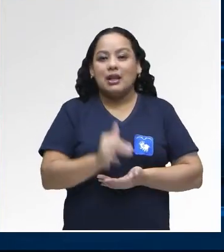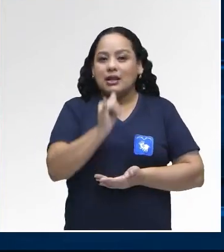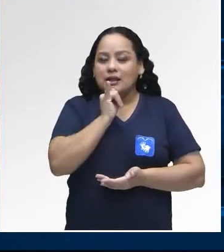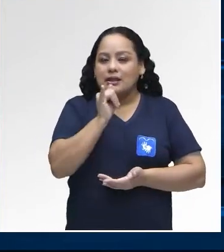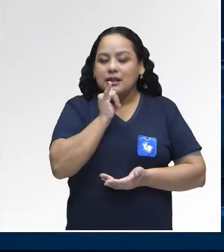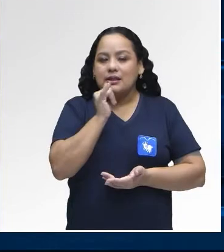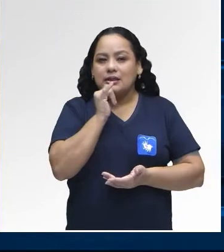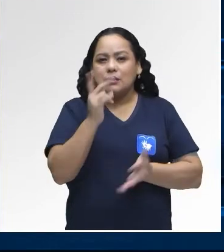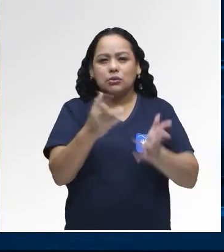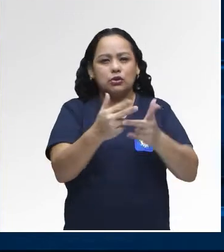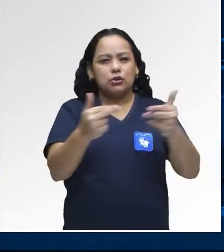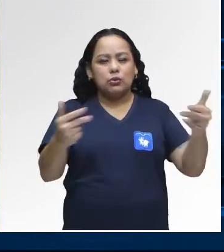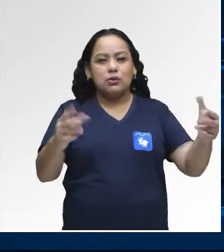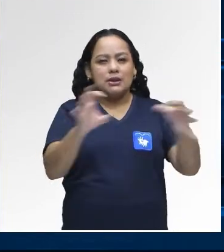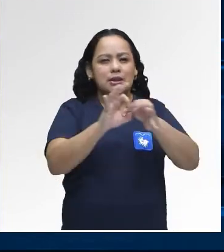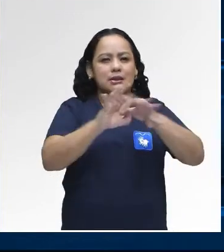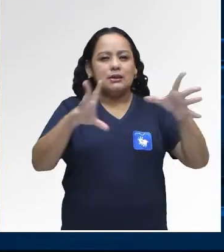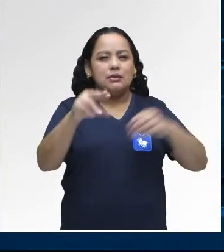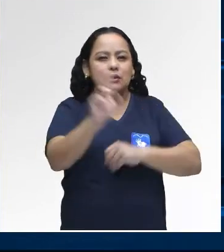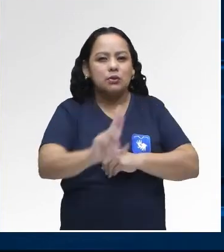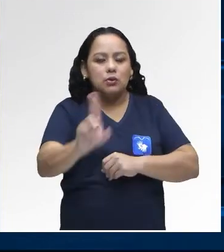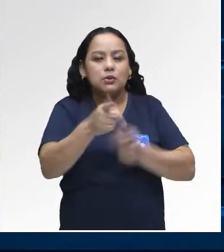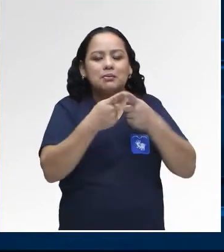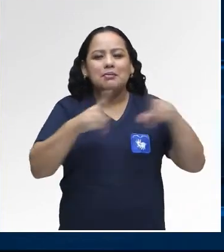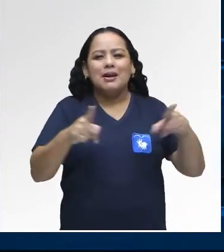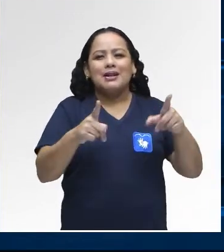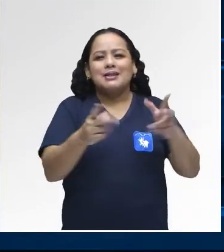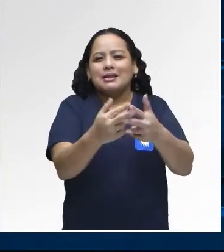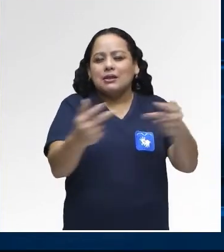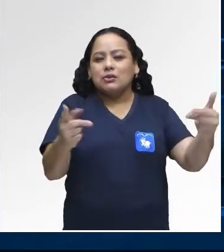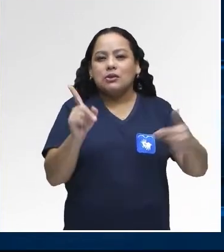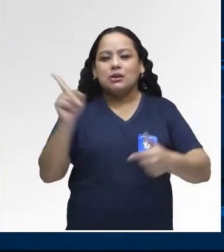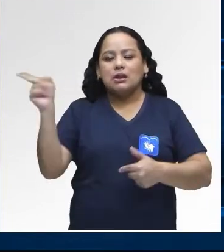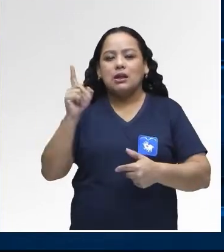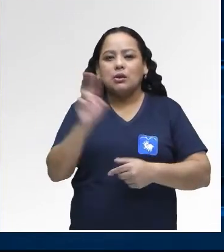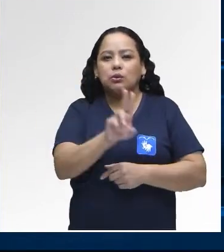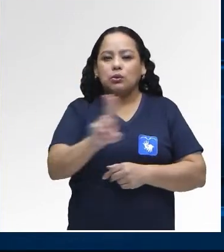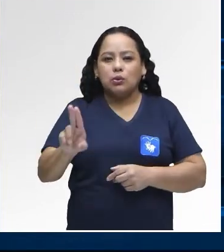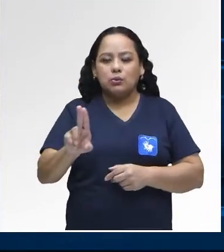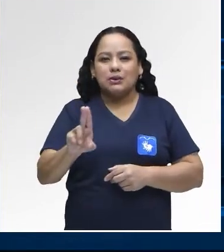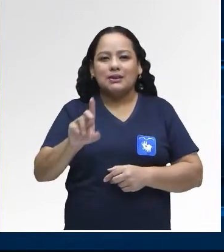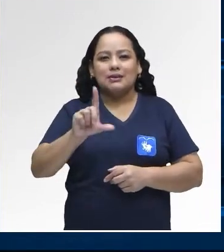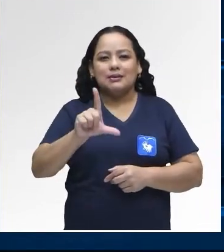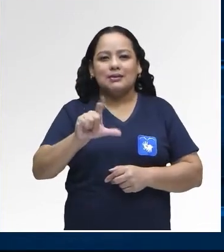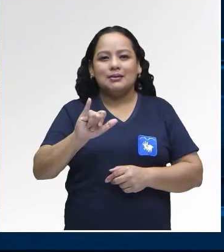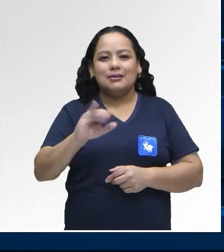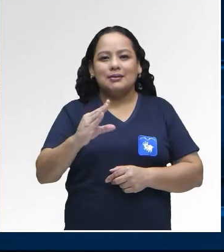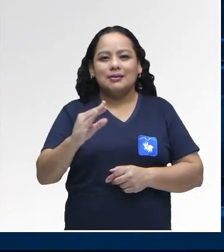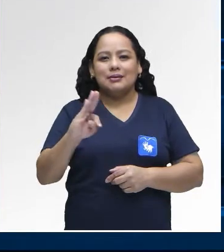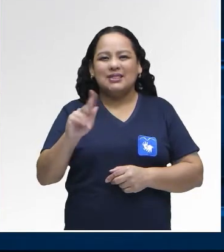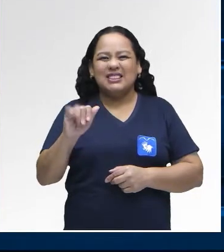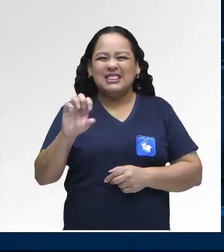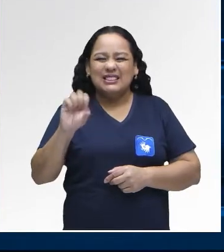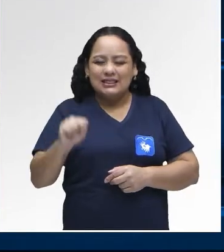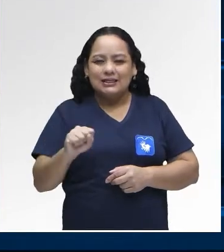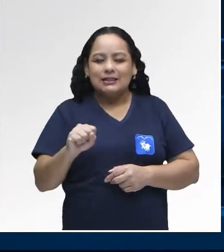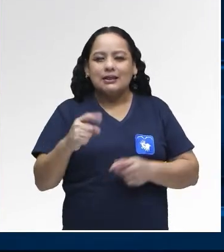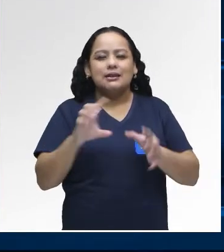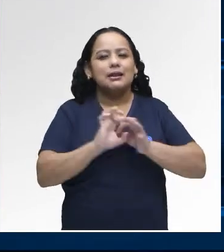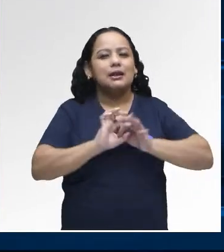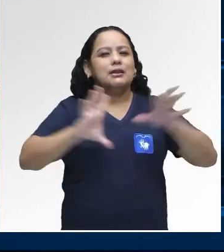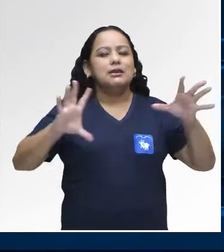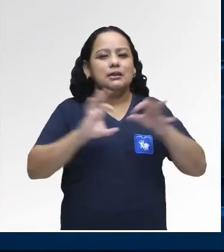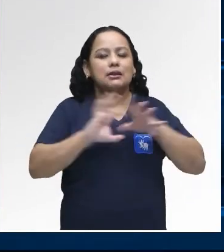de drogas, mas essas drogas a gente chama de lícita. E elas são